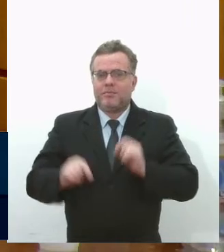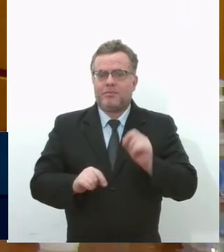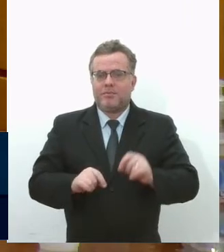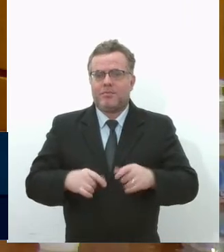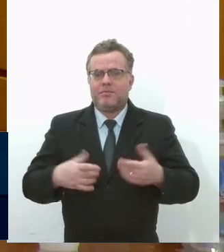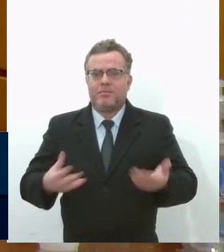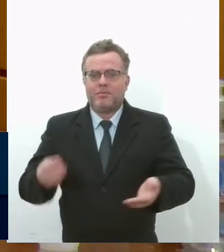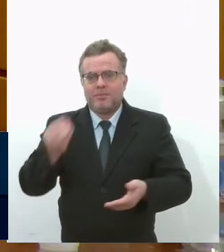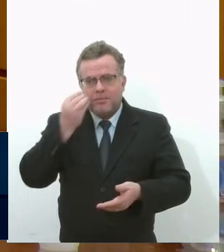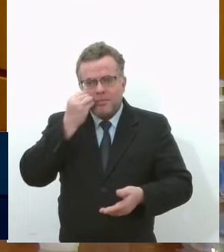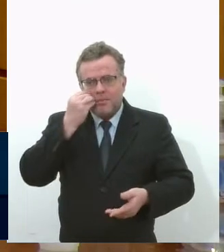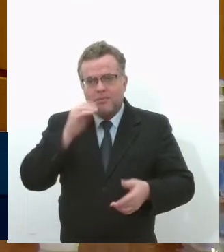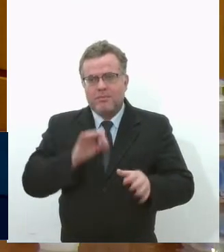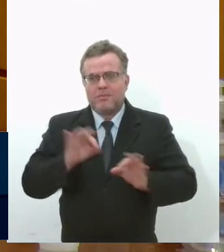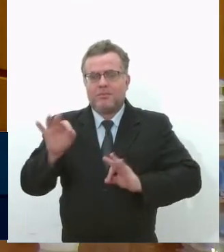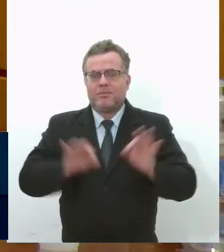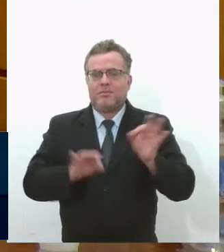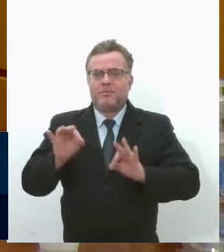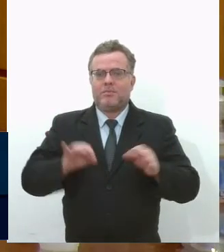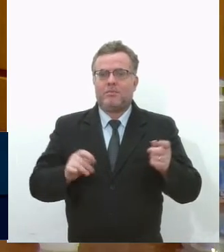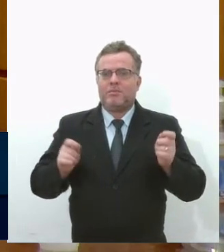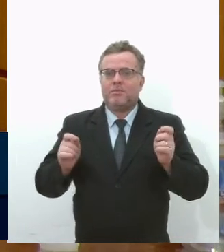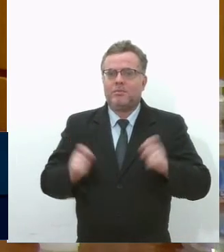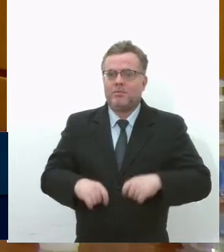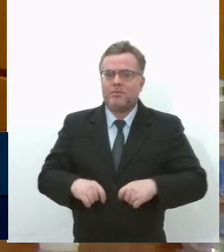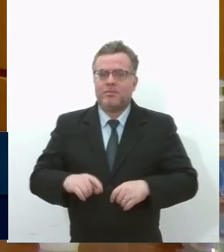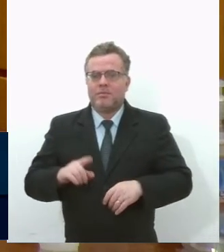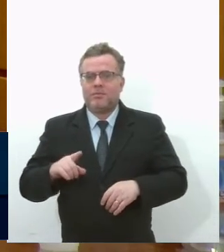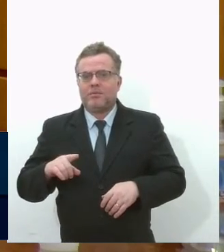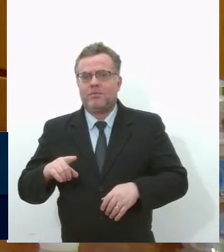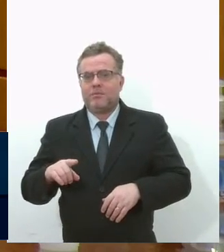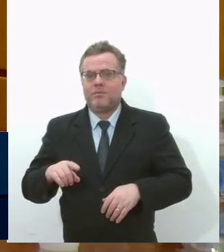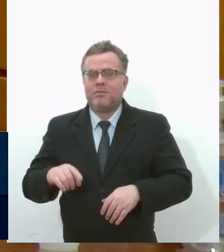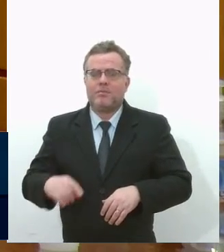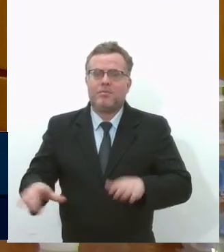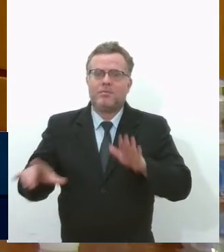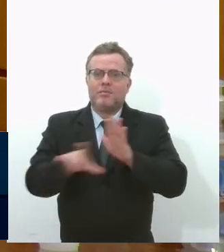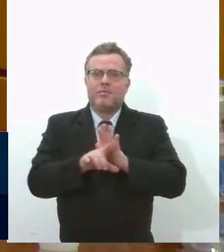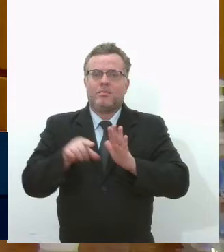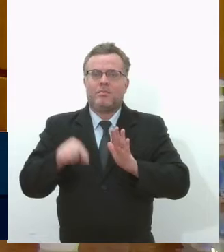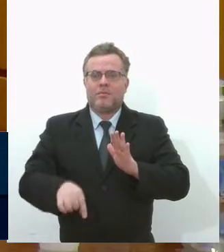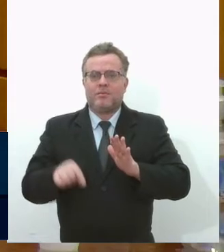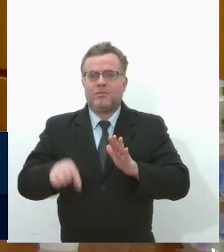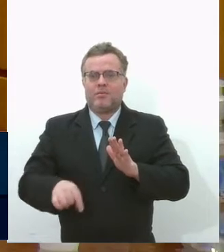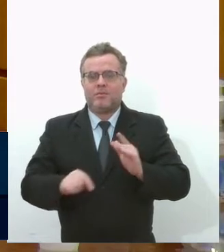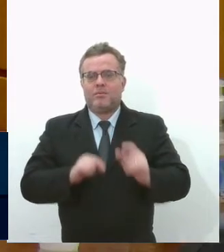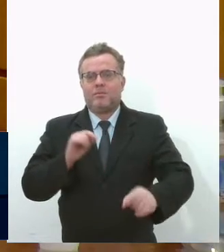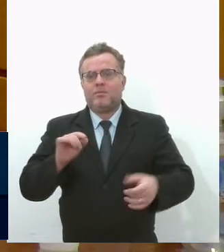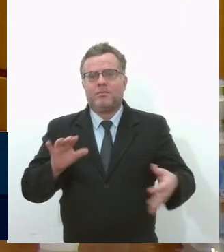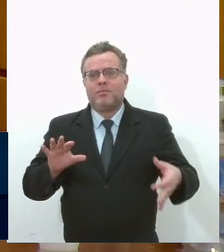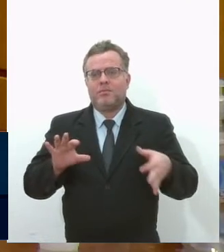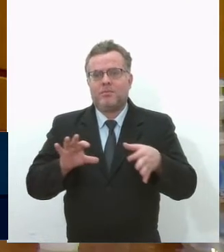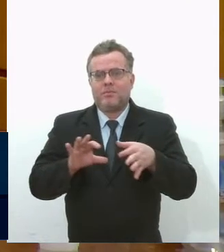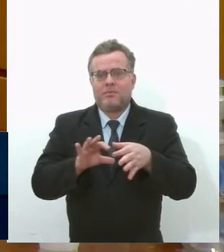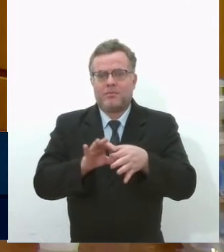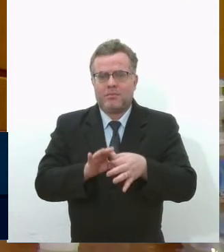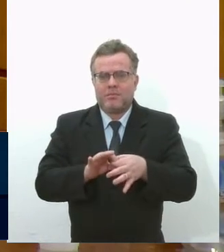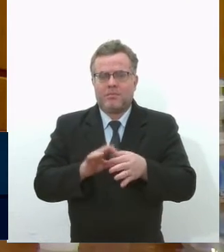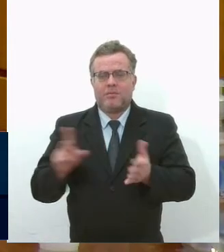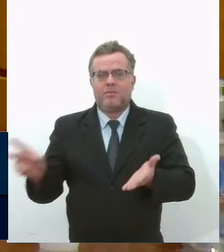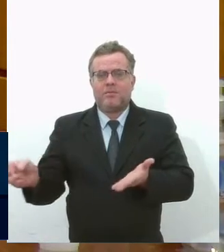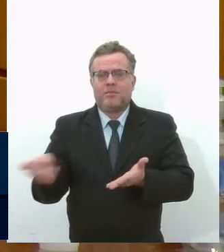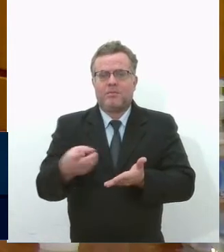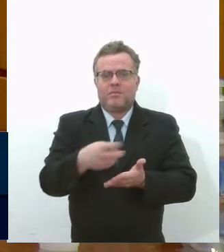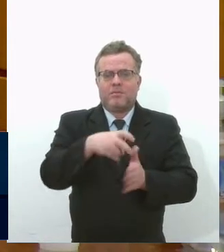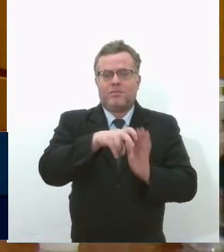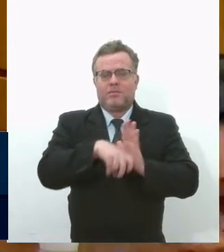corrigir, de certa forma, a nossa legislação no que se refere a tributos. O